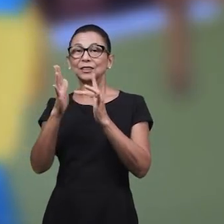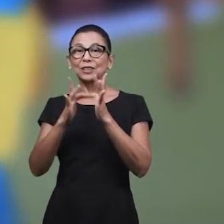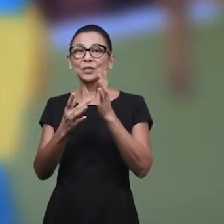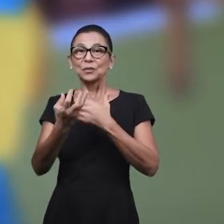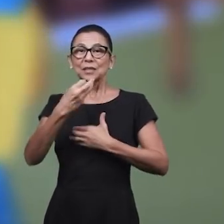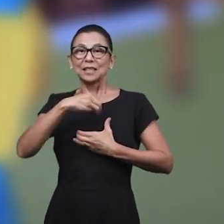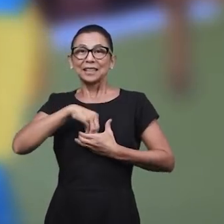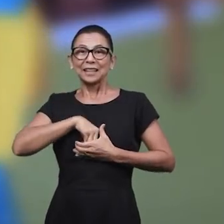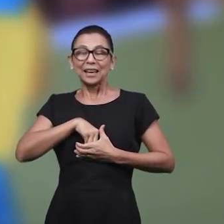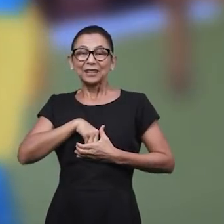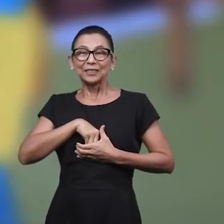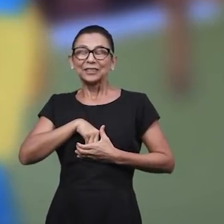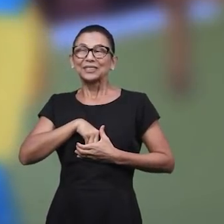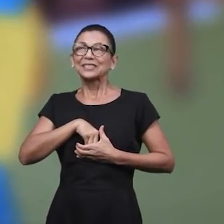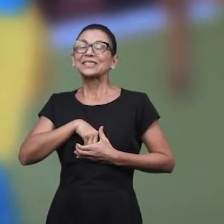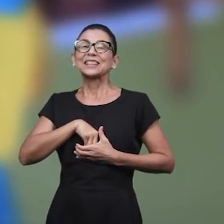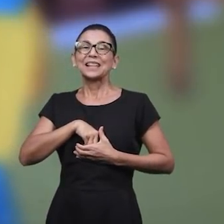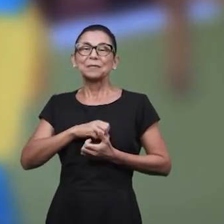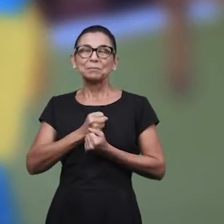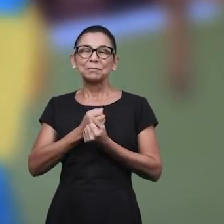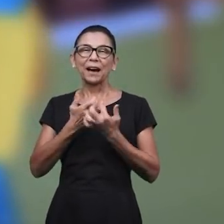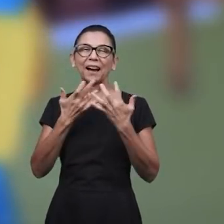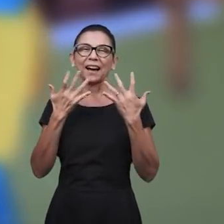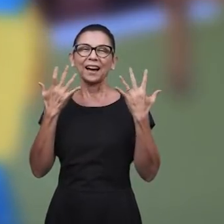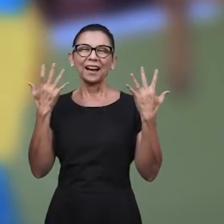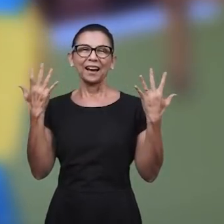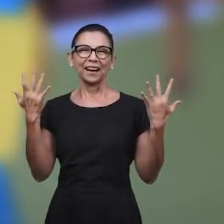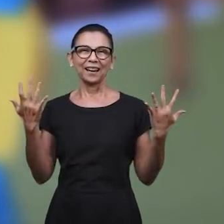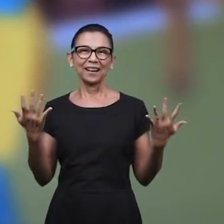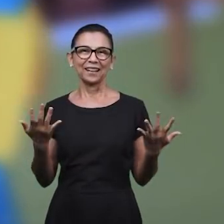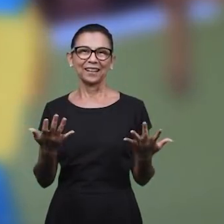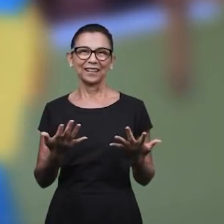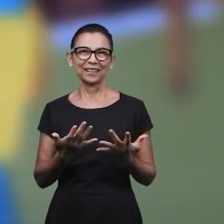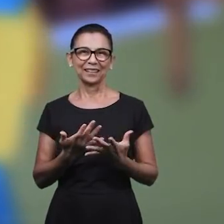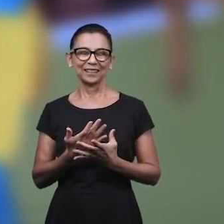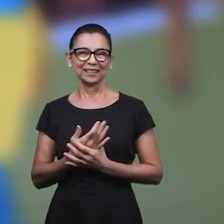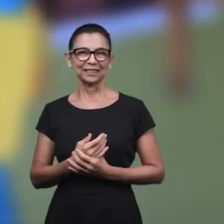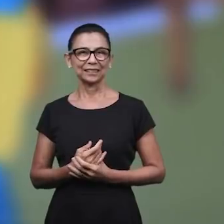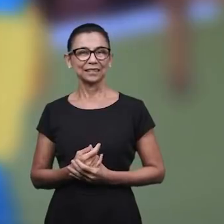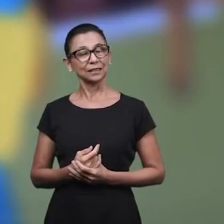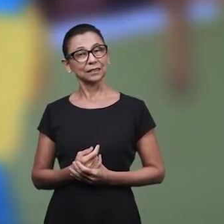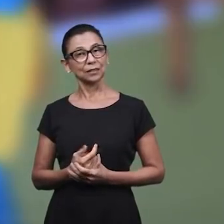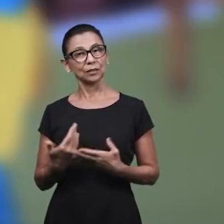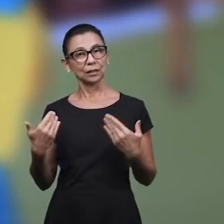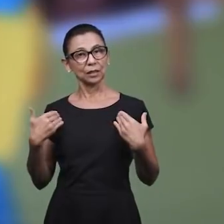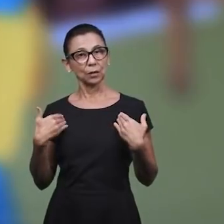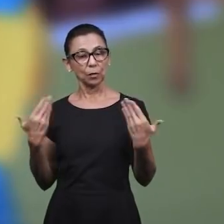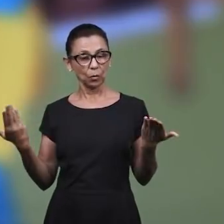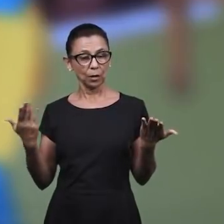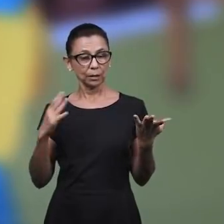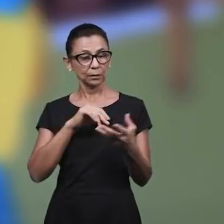bom cheiro de Cristo. Hoje, o chamado é para você.